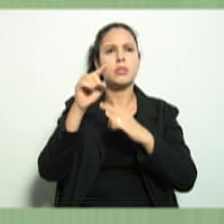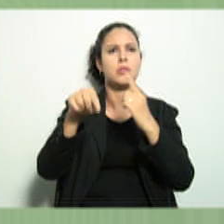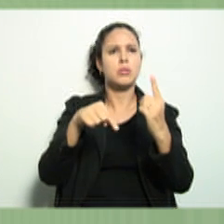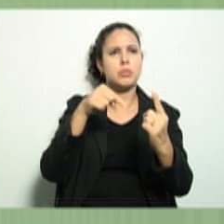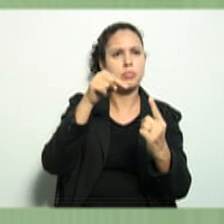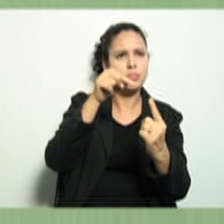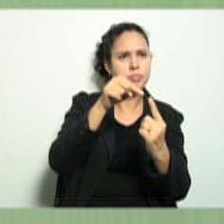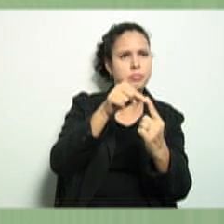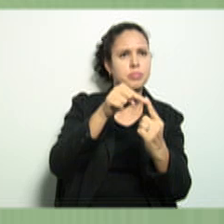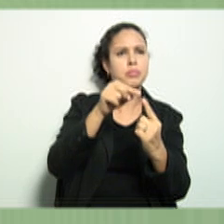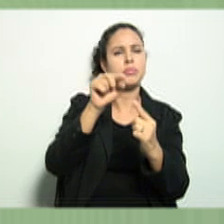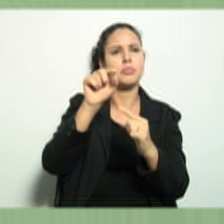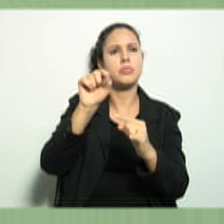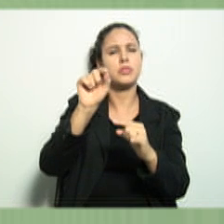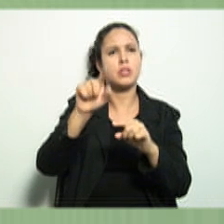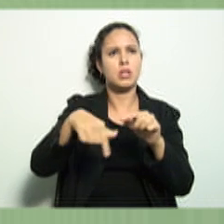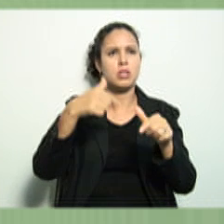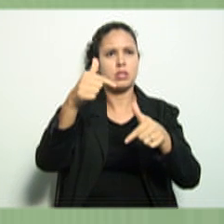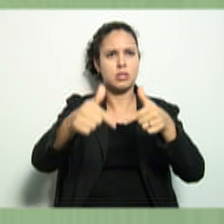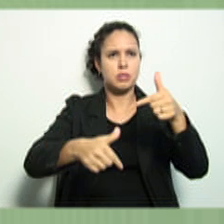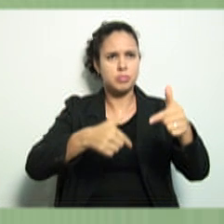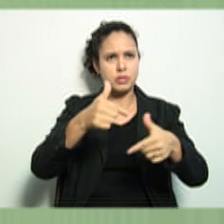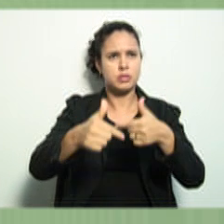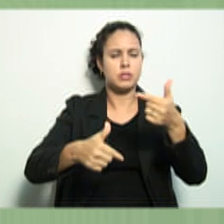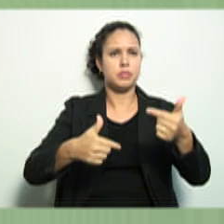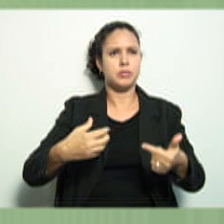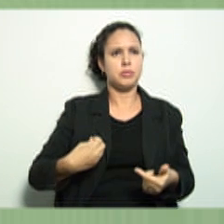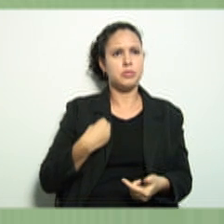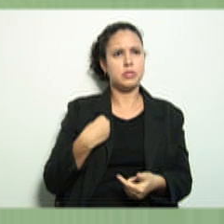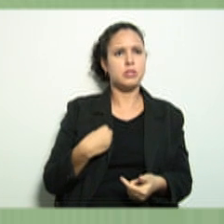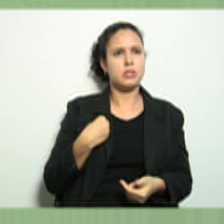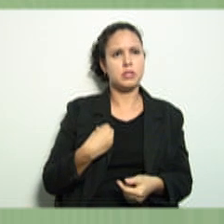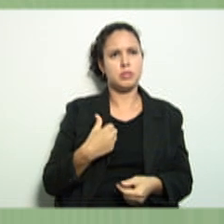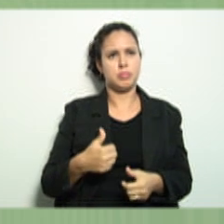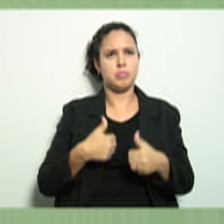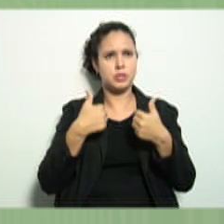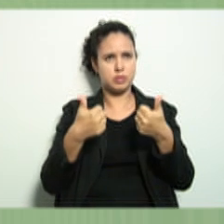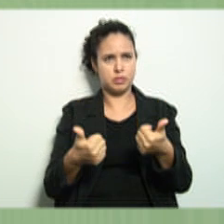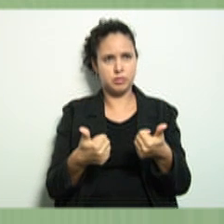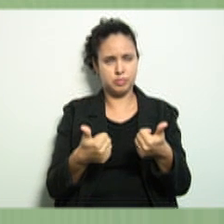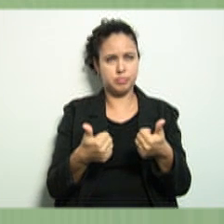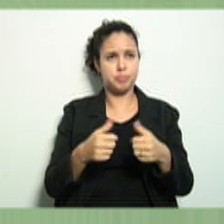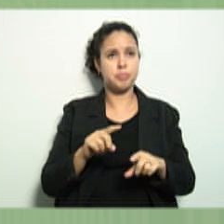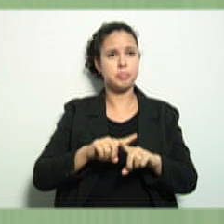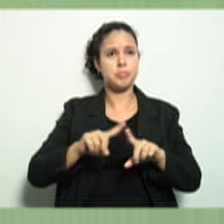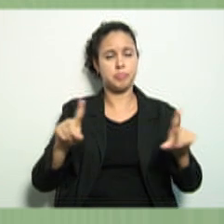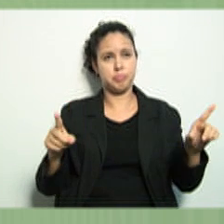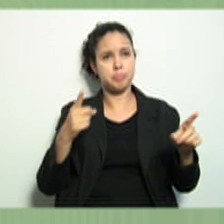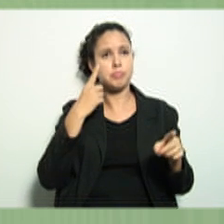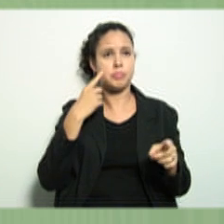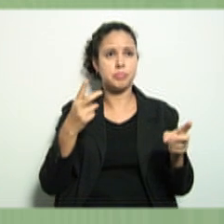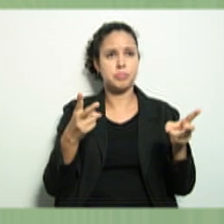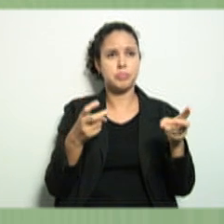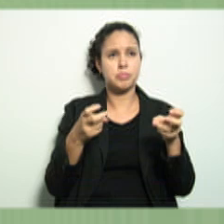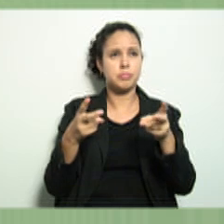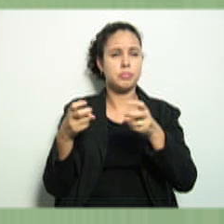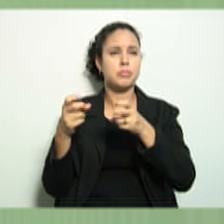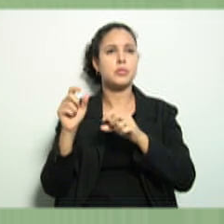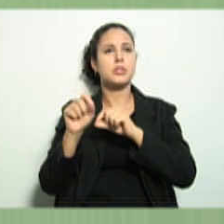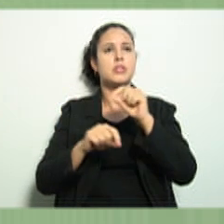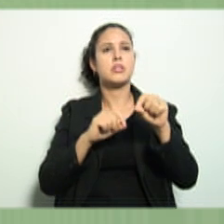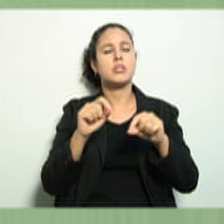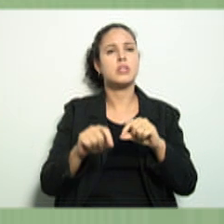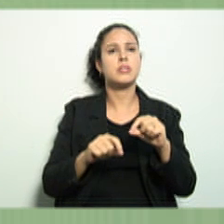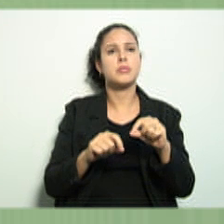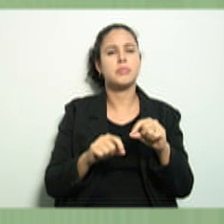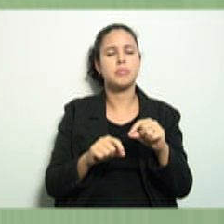objetivo de vida econômica melhor. Mas a gente pode ver ali, como a gente viu na história